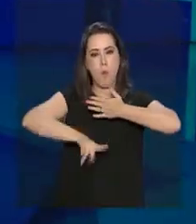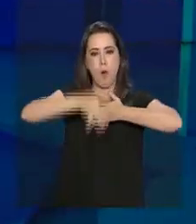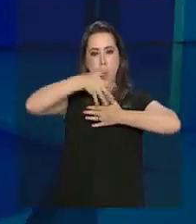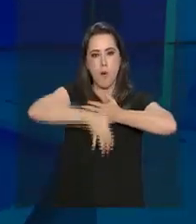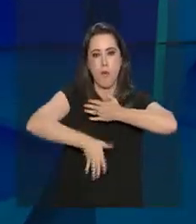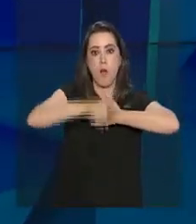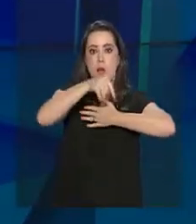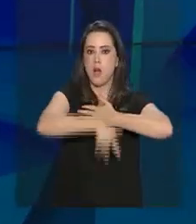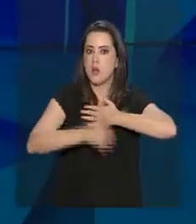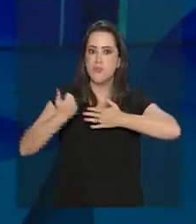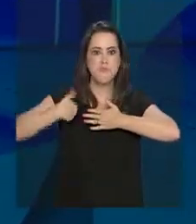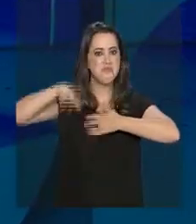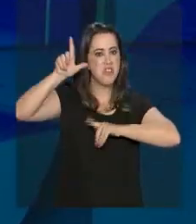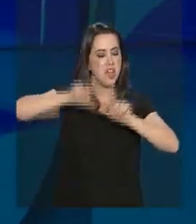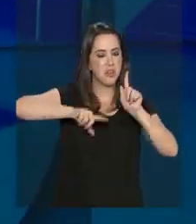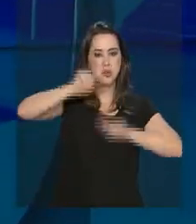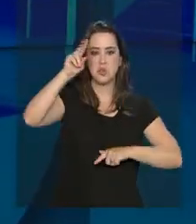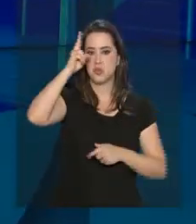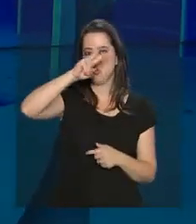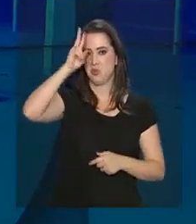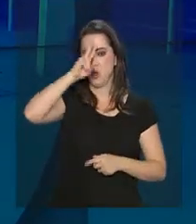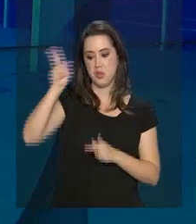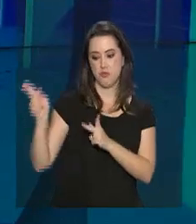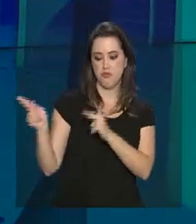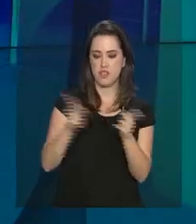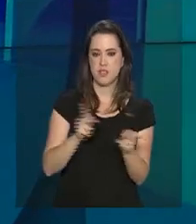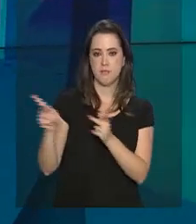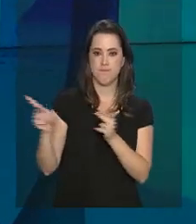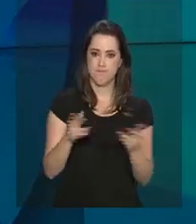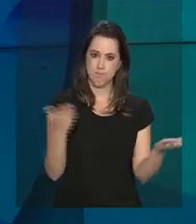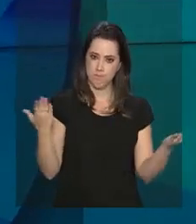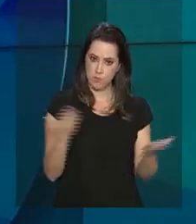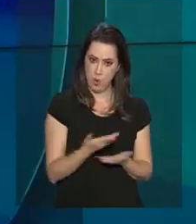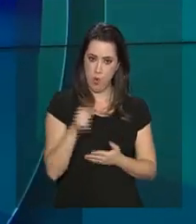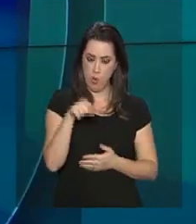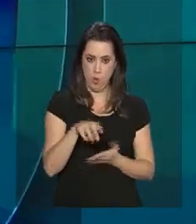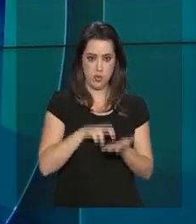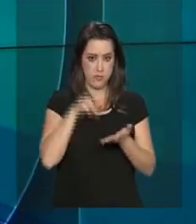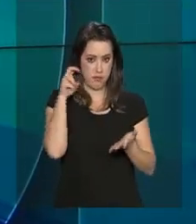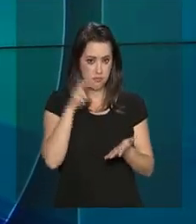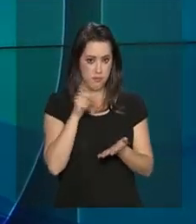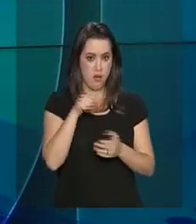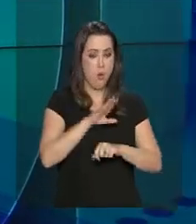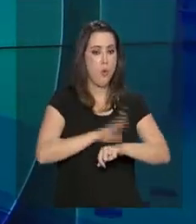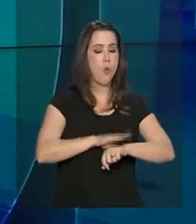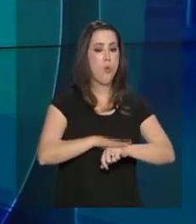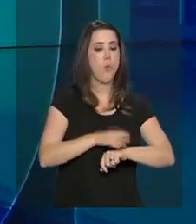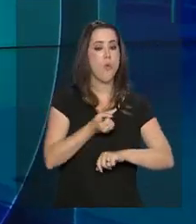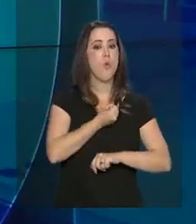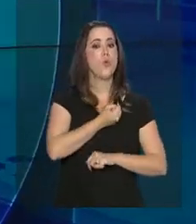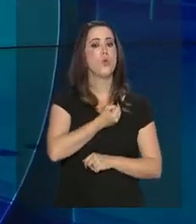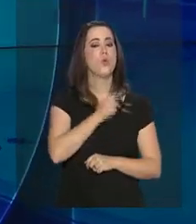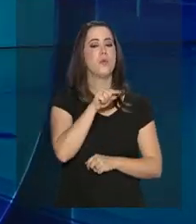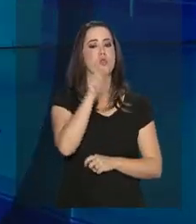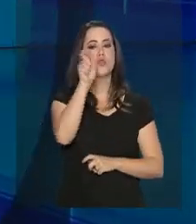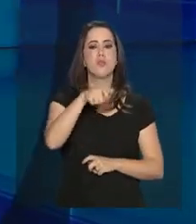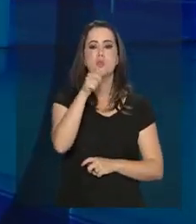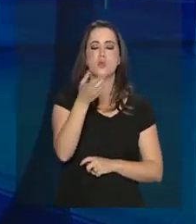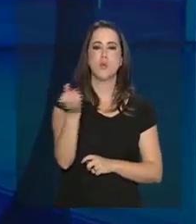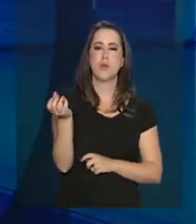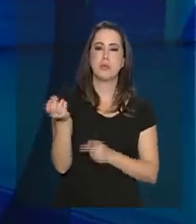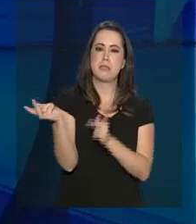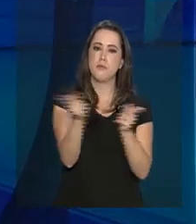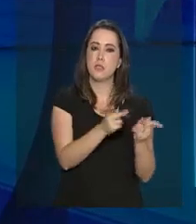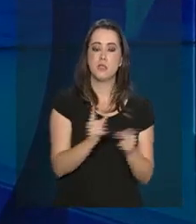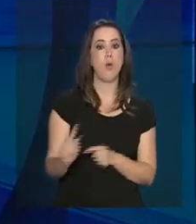histórico de visitação anual às 10 horas e 21 minutos desta manhã o número de visitantes neste ano chegou à